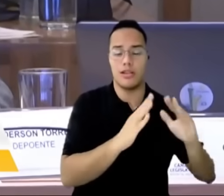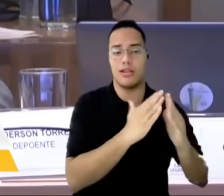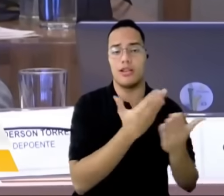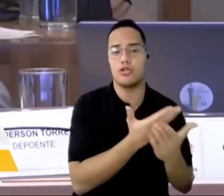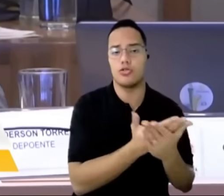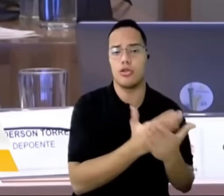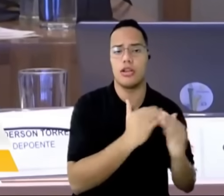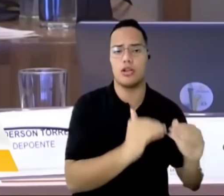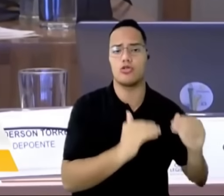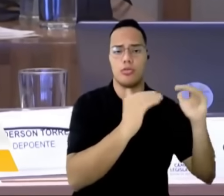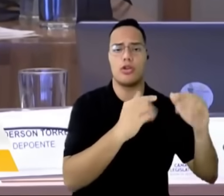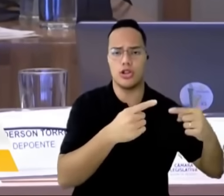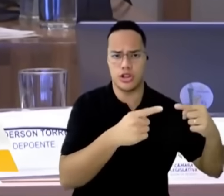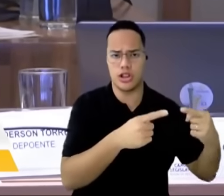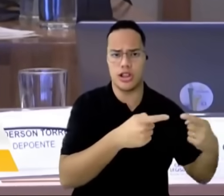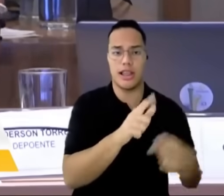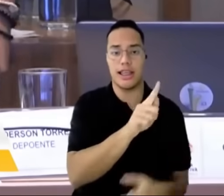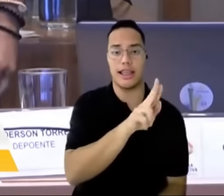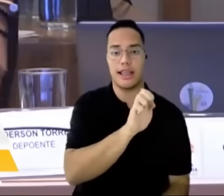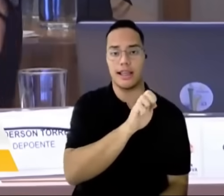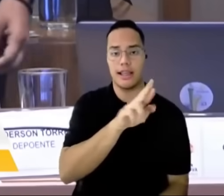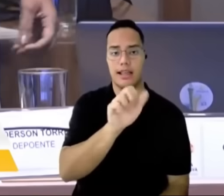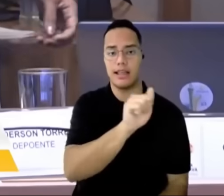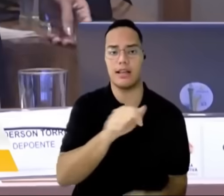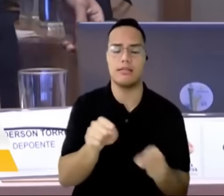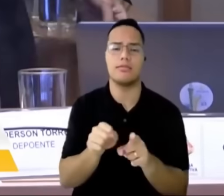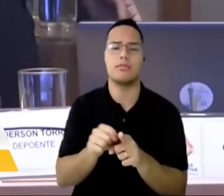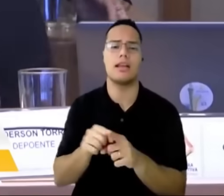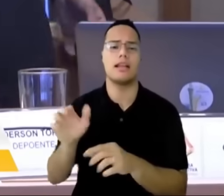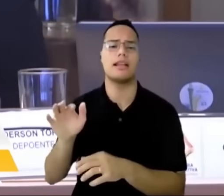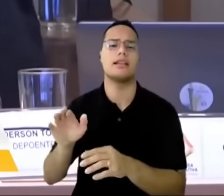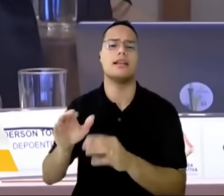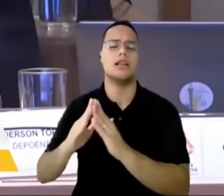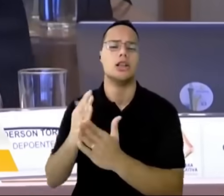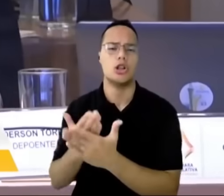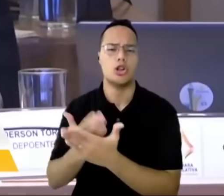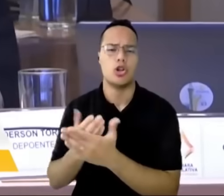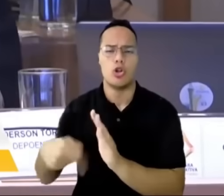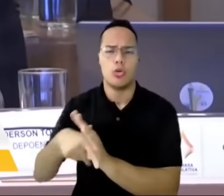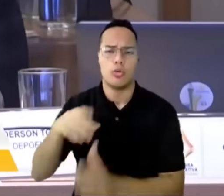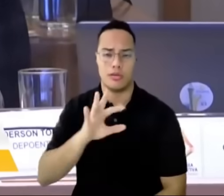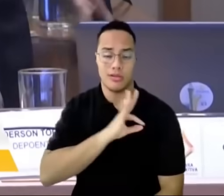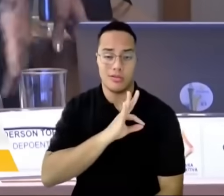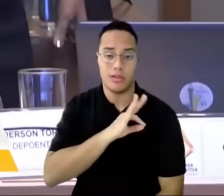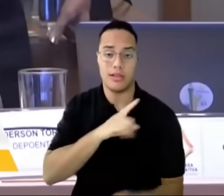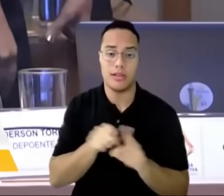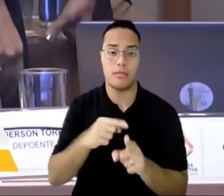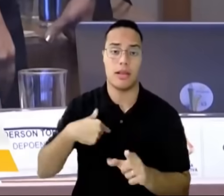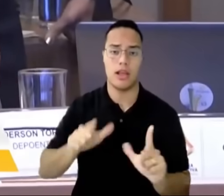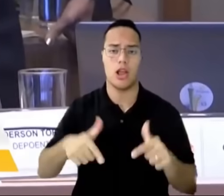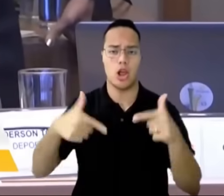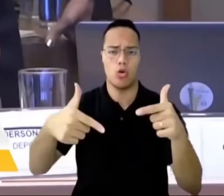no celular de uma delegada da Polícia Federal, Marília Ferreira Alencar, ex-subsecretária